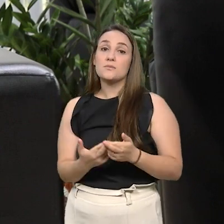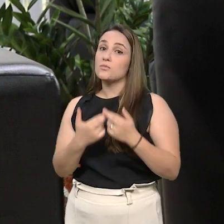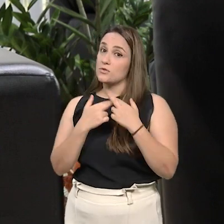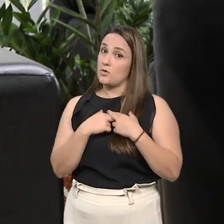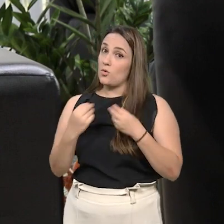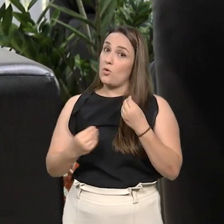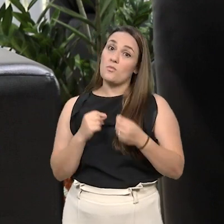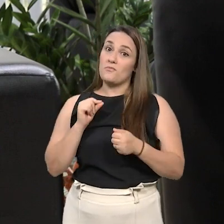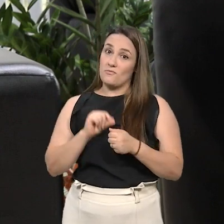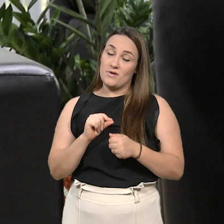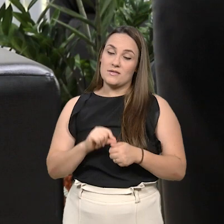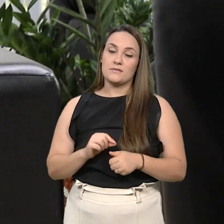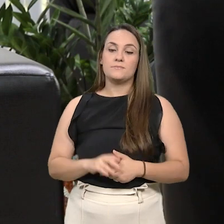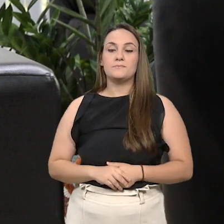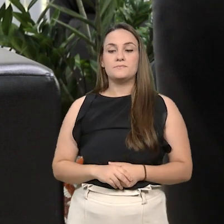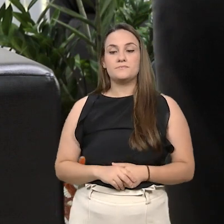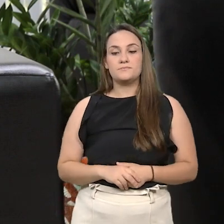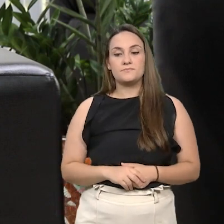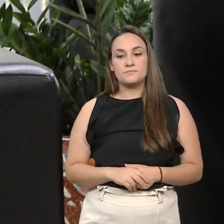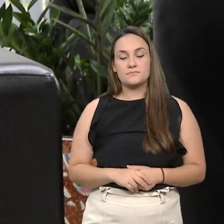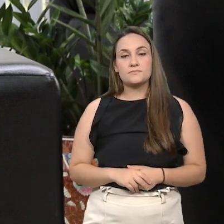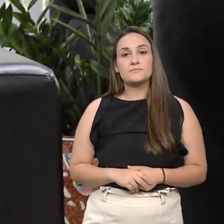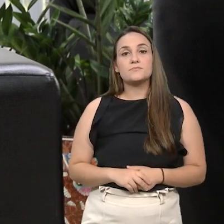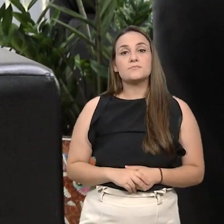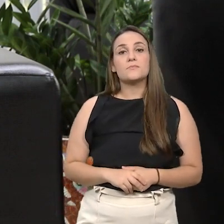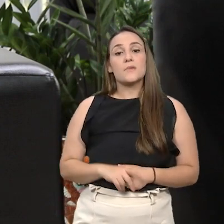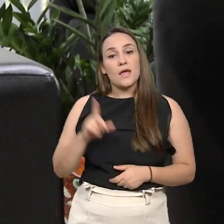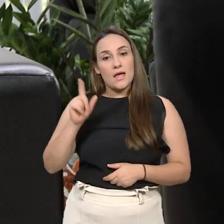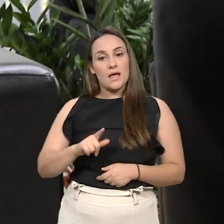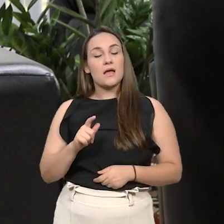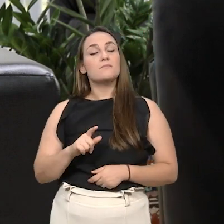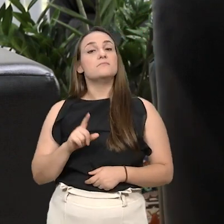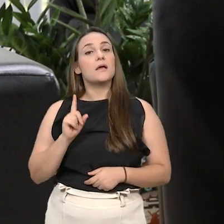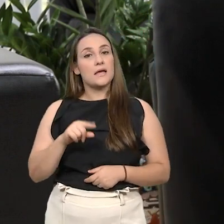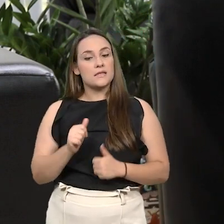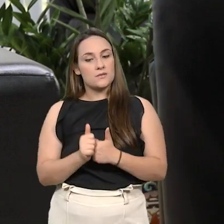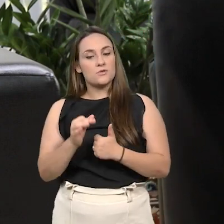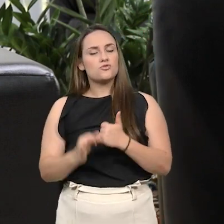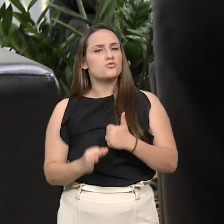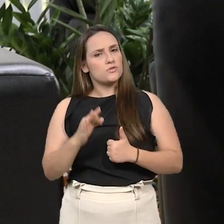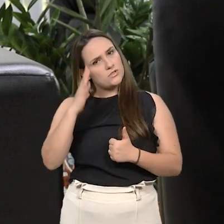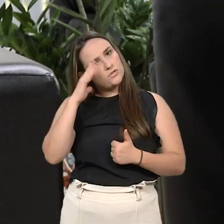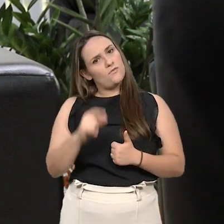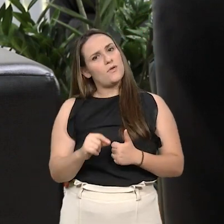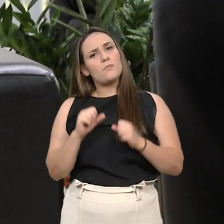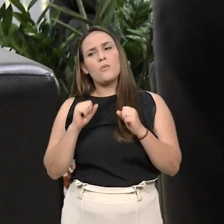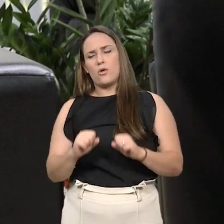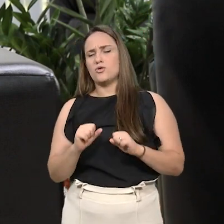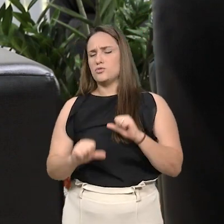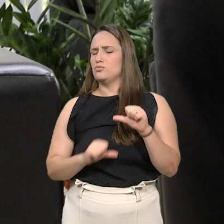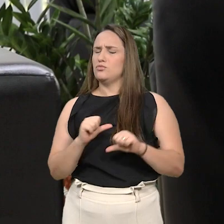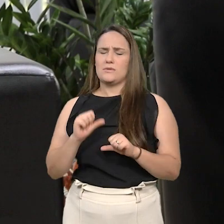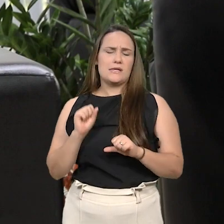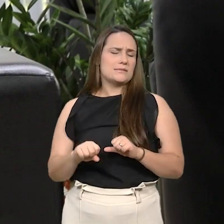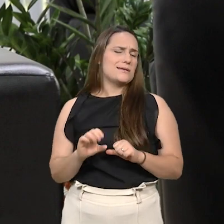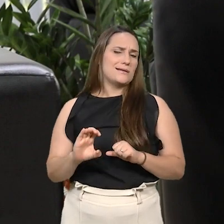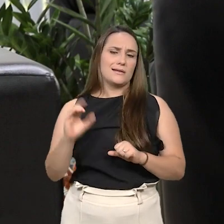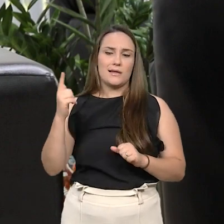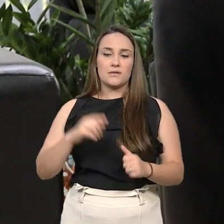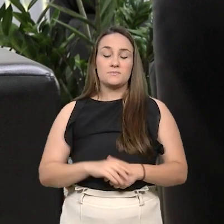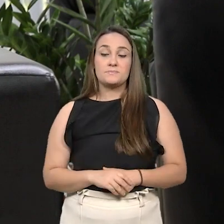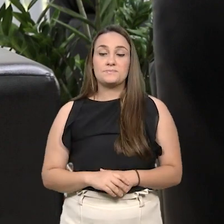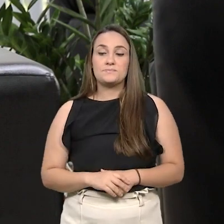vir, isso daí já conversamos com a administração, que foi quem editou esses IAPs, isso, de acordo com as necessidades, eles podem eventualmente sofrer